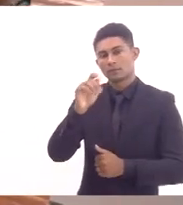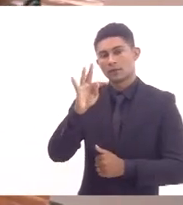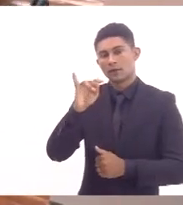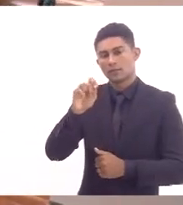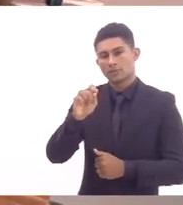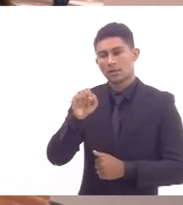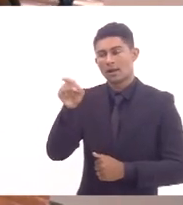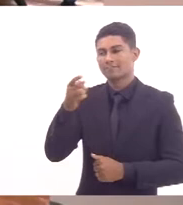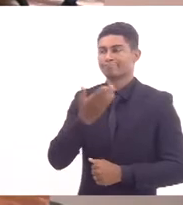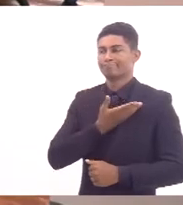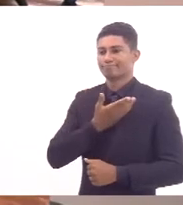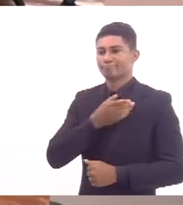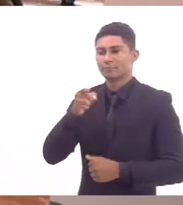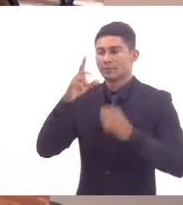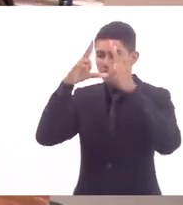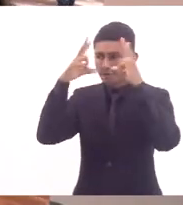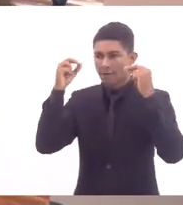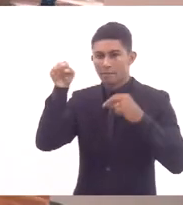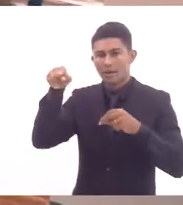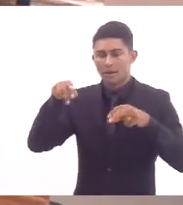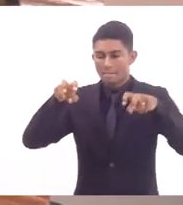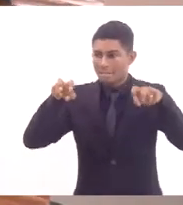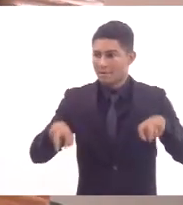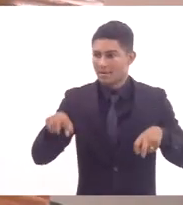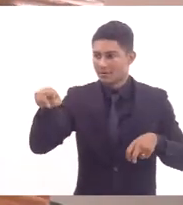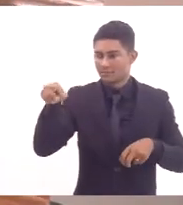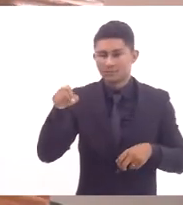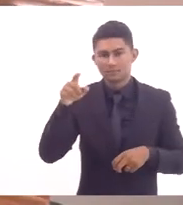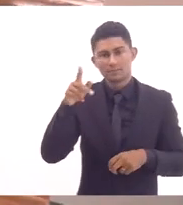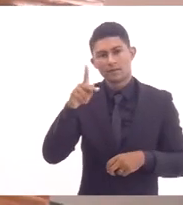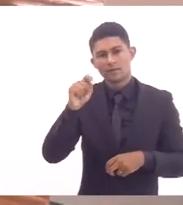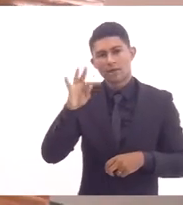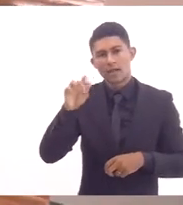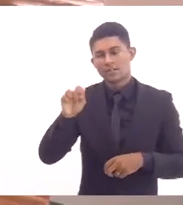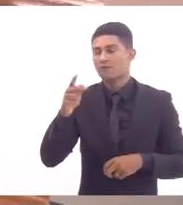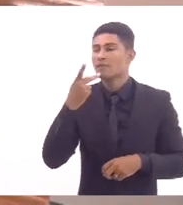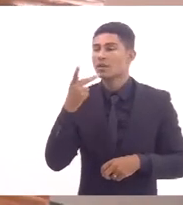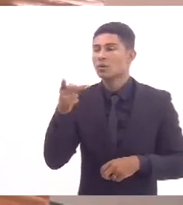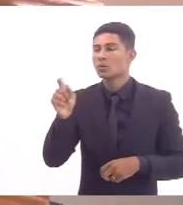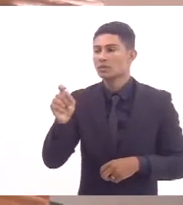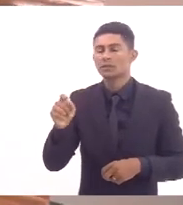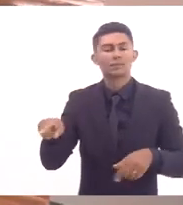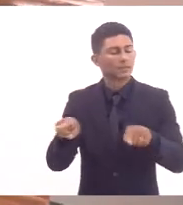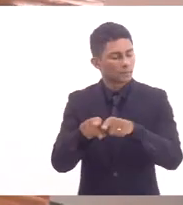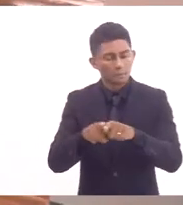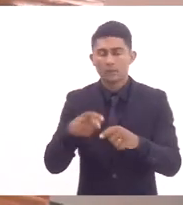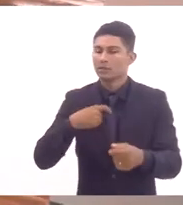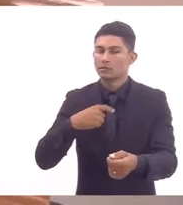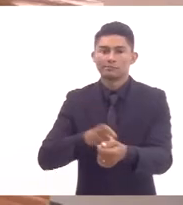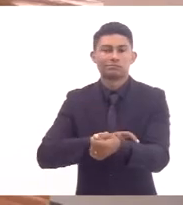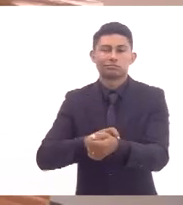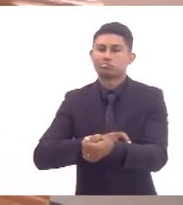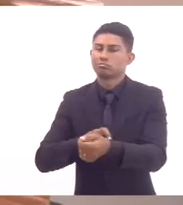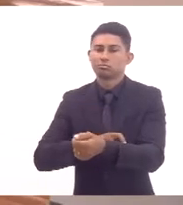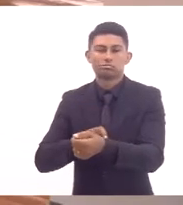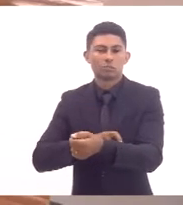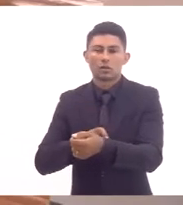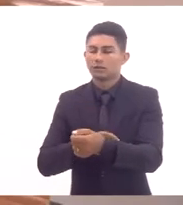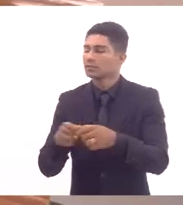colega enfermeira que tá aqui na mesa e dizer para você Kátia que eu também tô nervosa